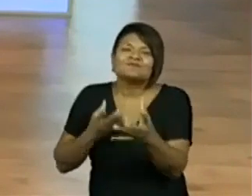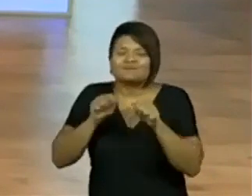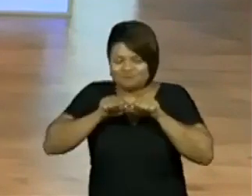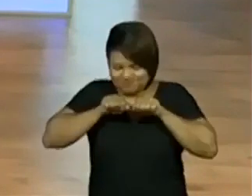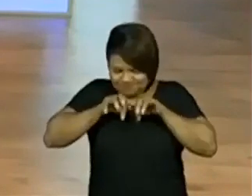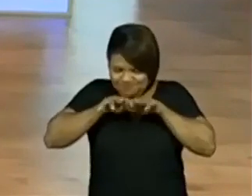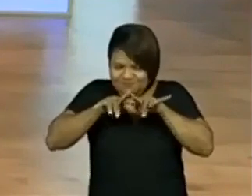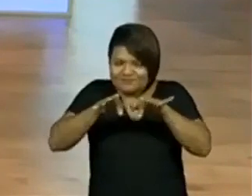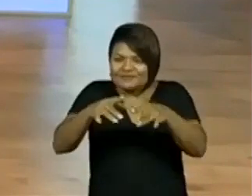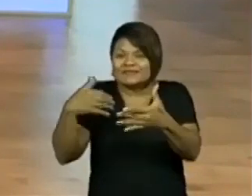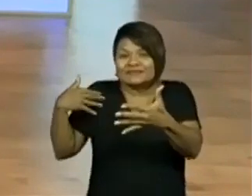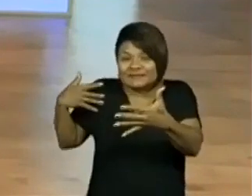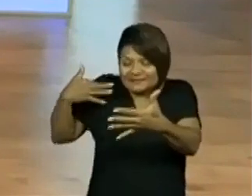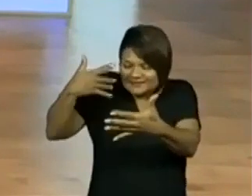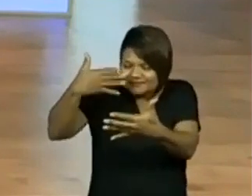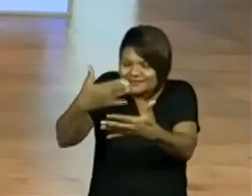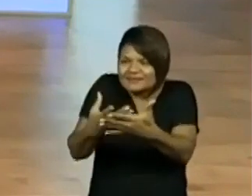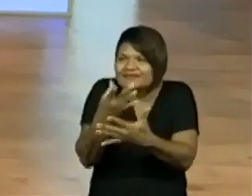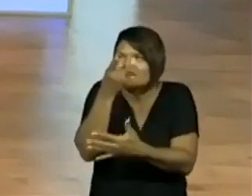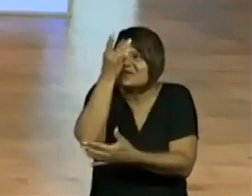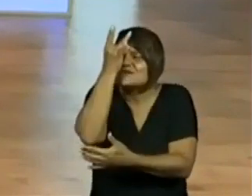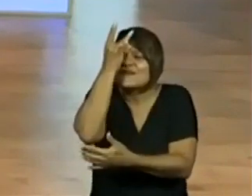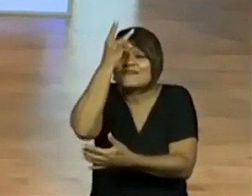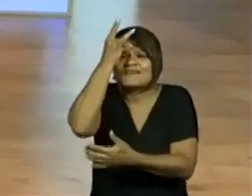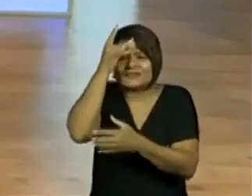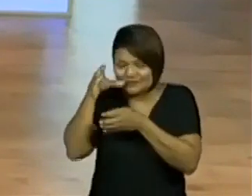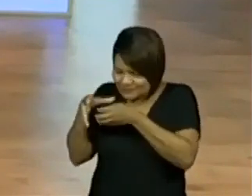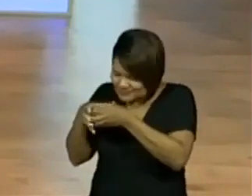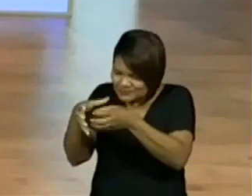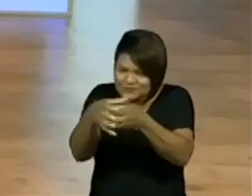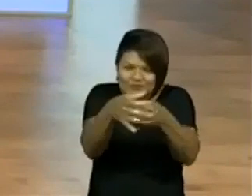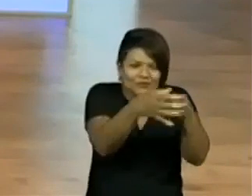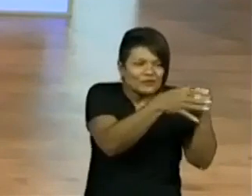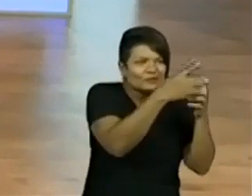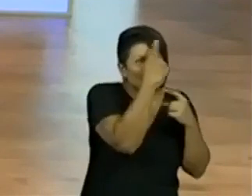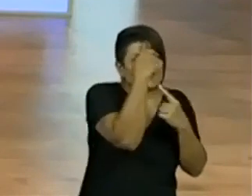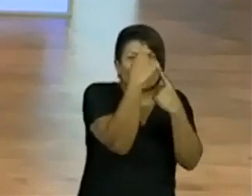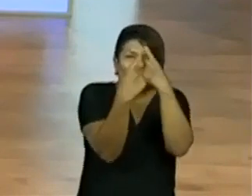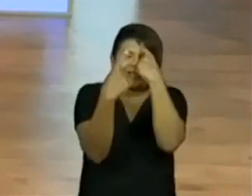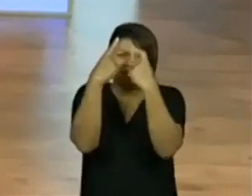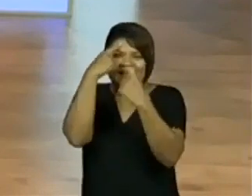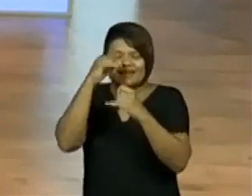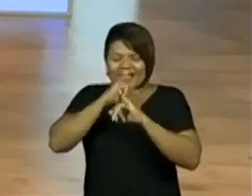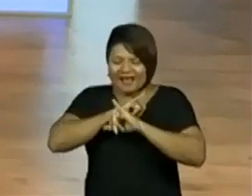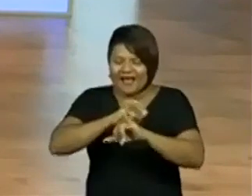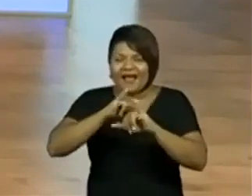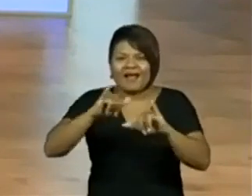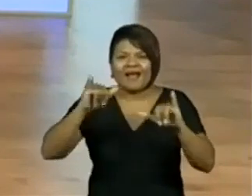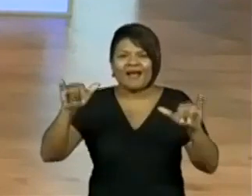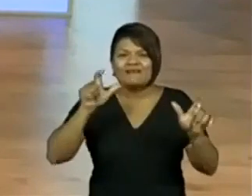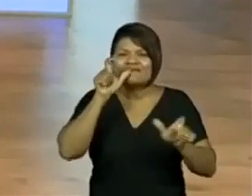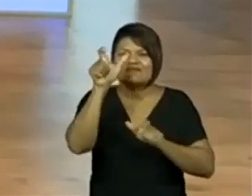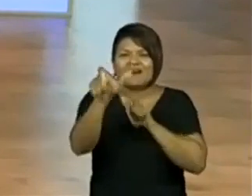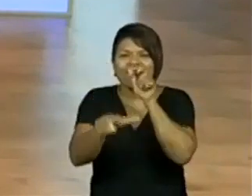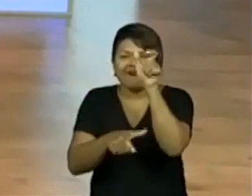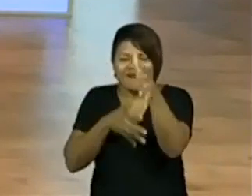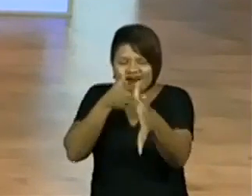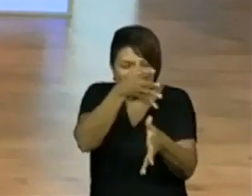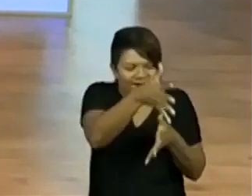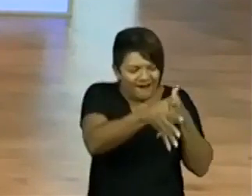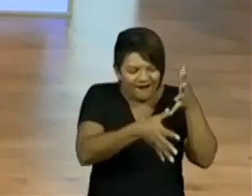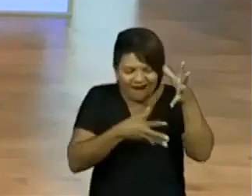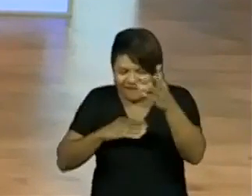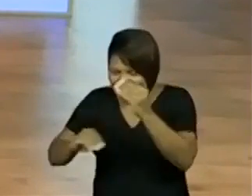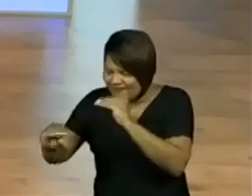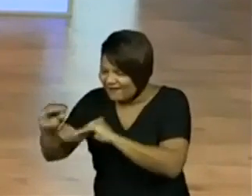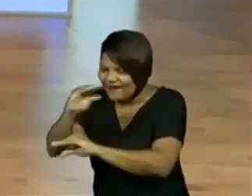povos, reinventado pela palavra de cada contador, de cada contadora, de boca em boca,